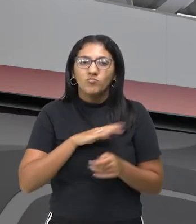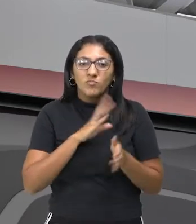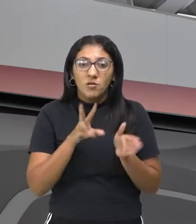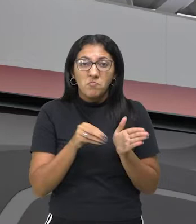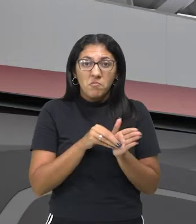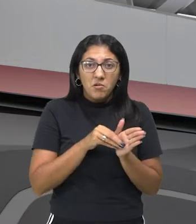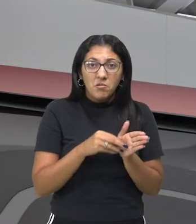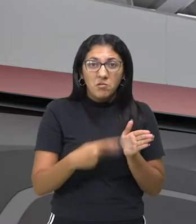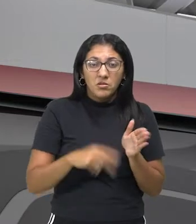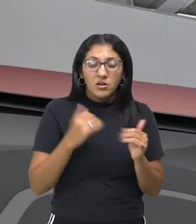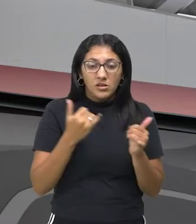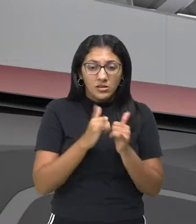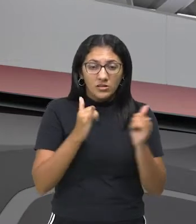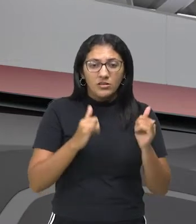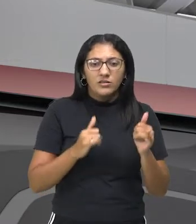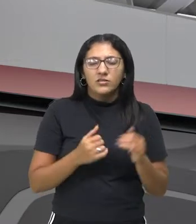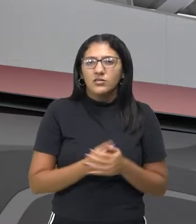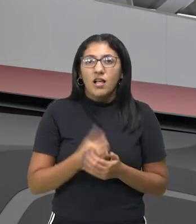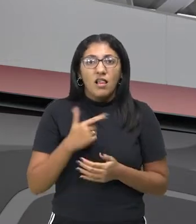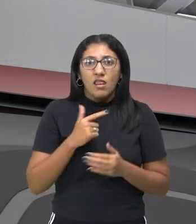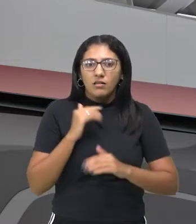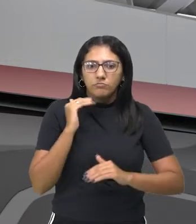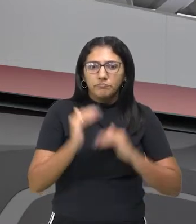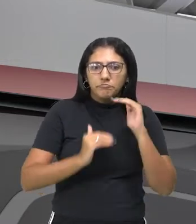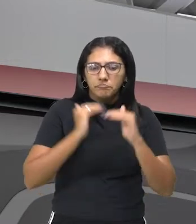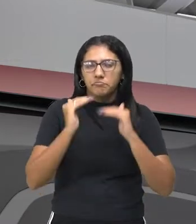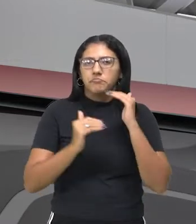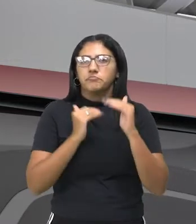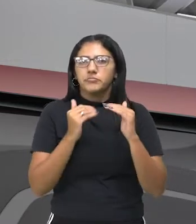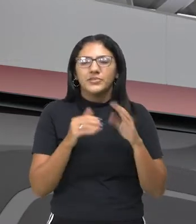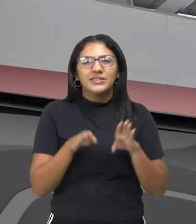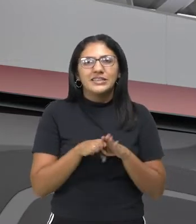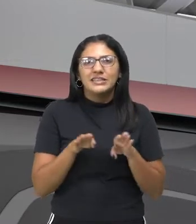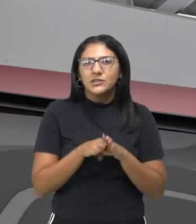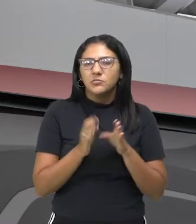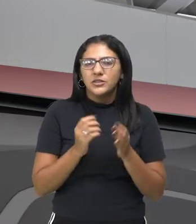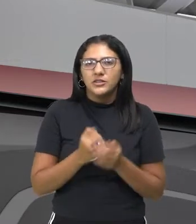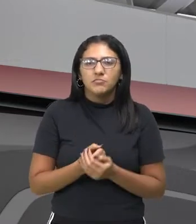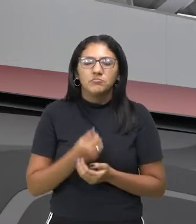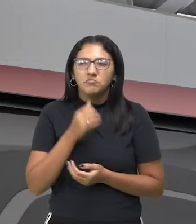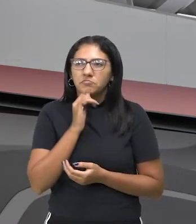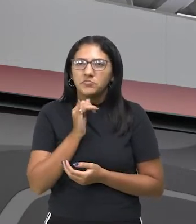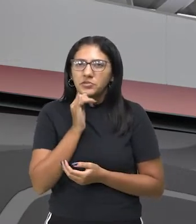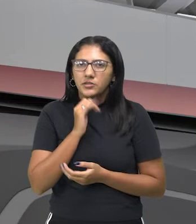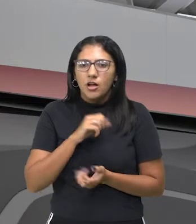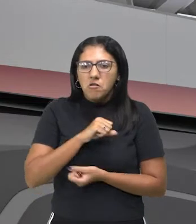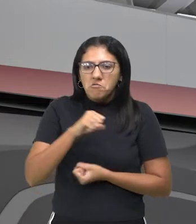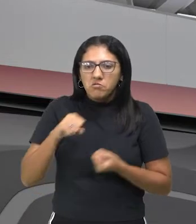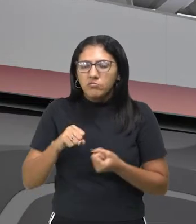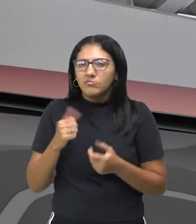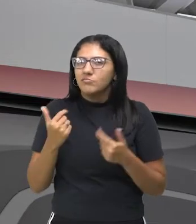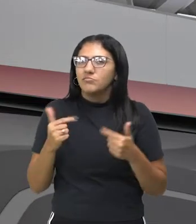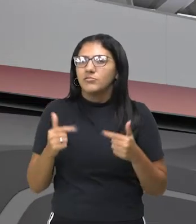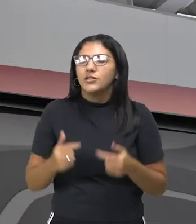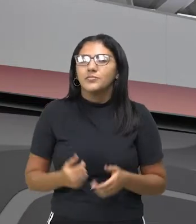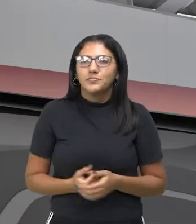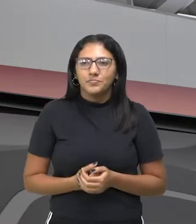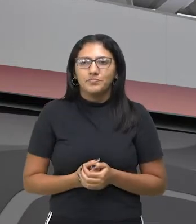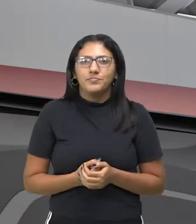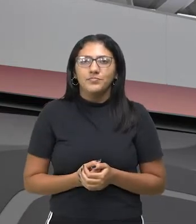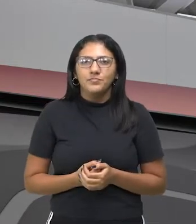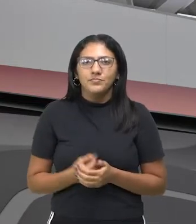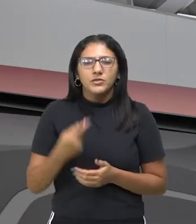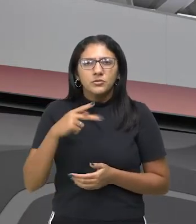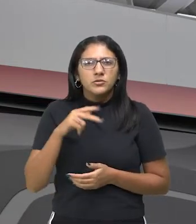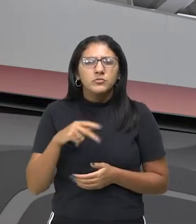não dá certo, porque ela não traz nem desenvolvimento e ela também não acaba sendo sustentável. Ao longo da notícia, quando vocês